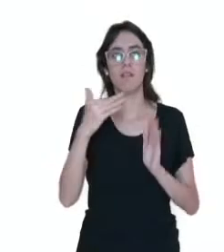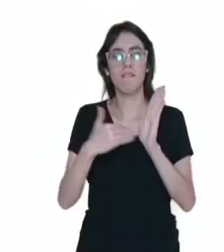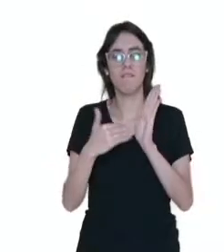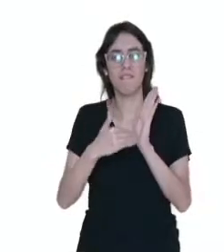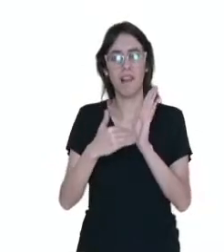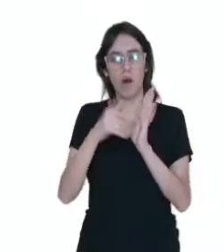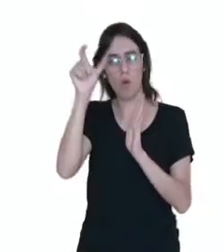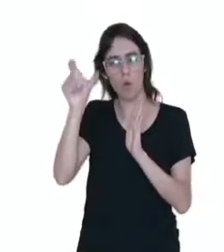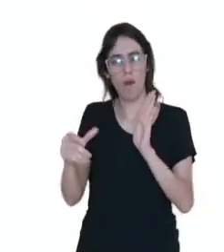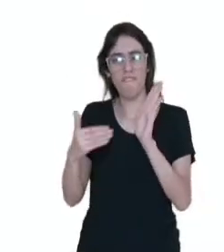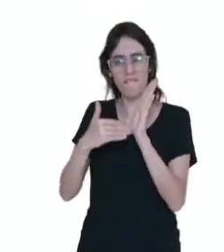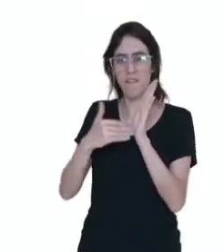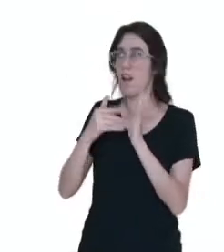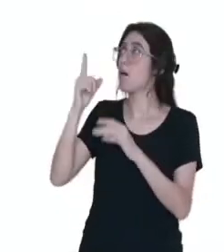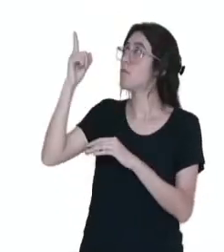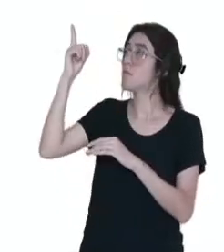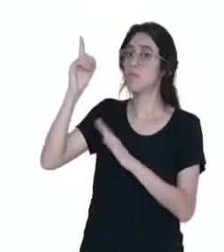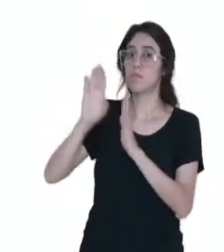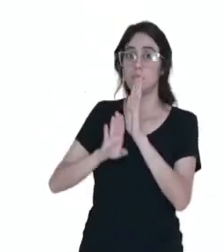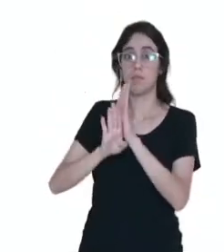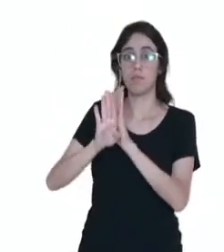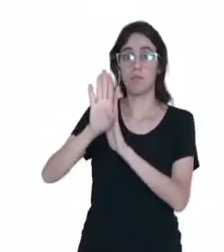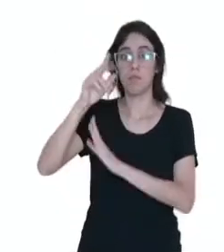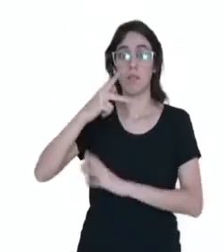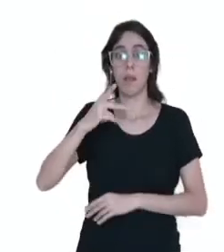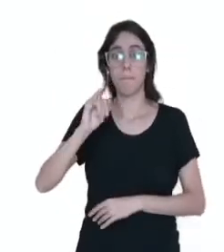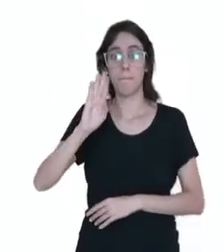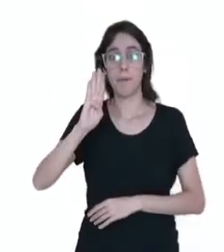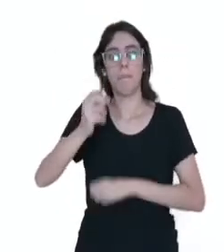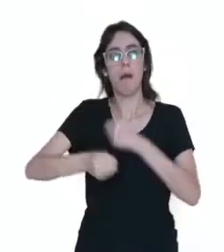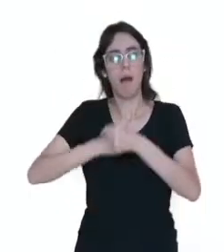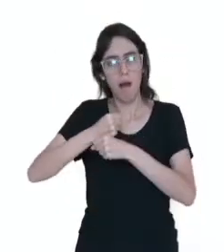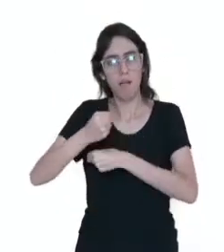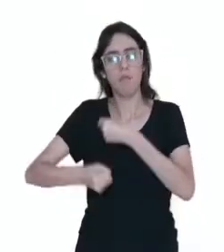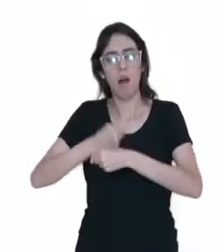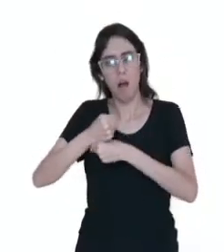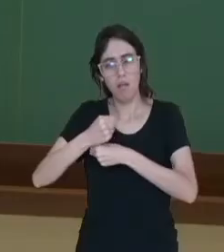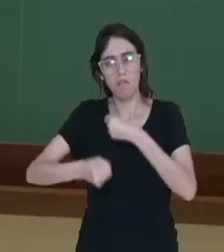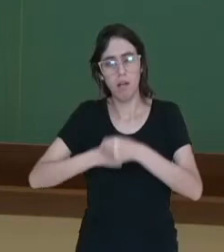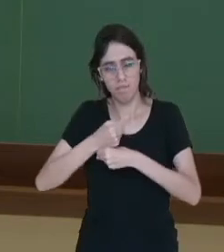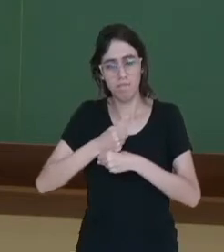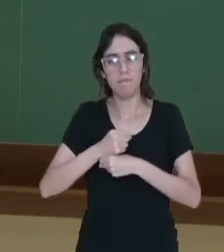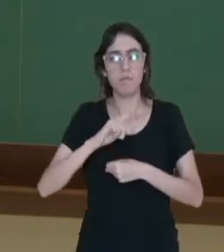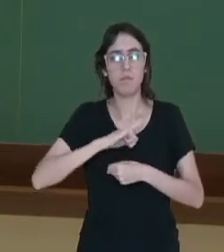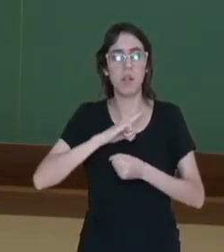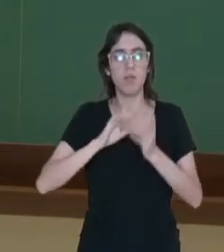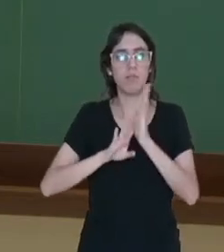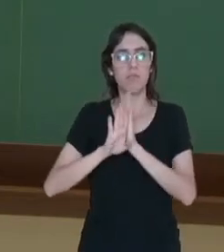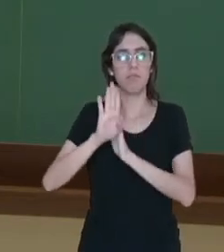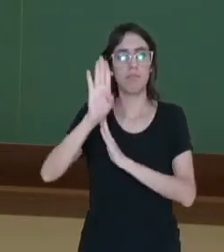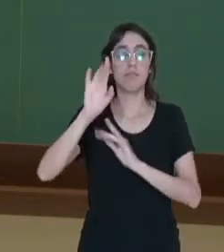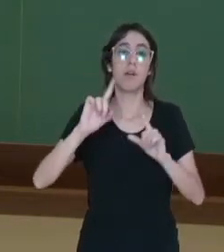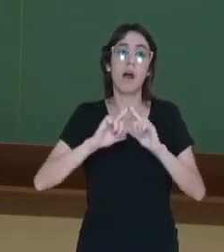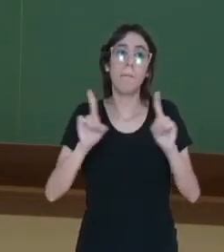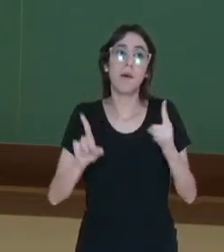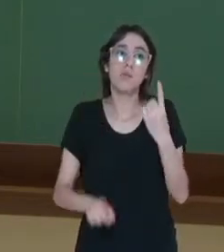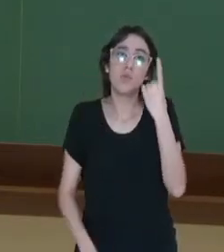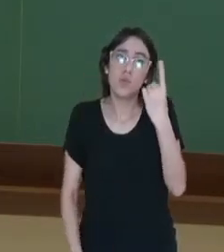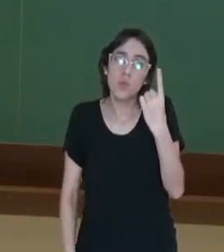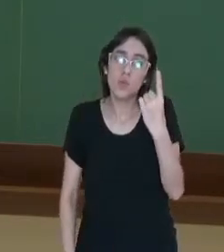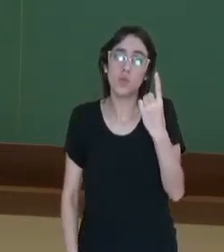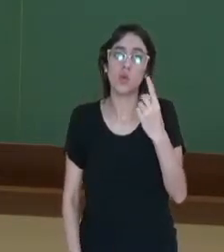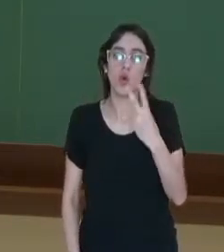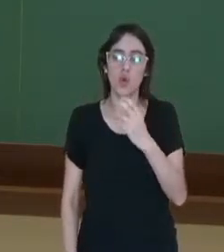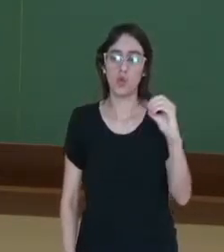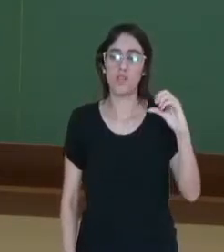é o crescimento anual do PIB. Repare que há uma exceção. Então, há um crescimento constante do PIB, à exceção do ano de